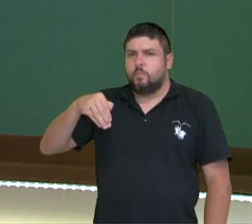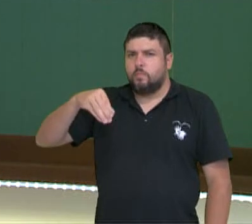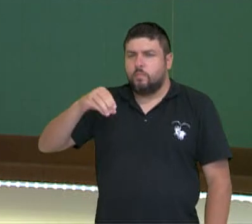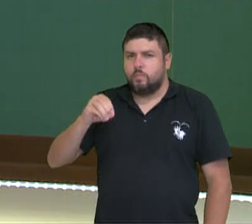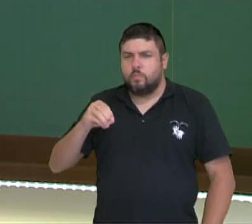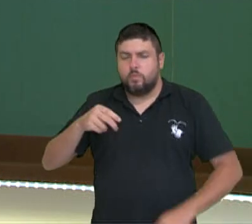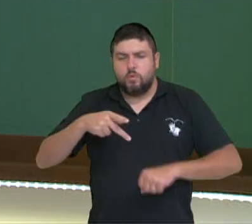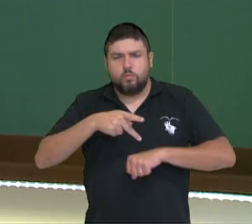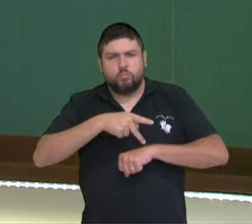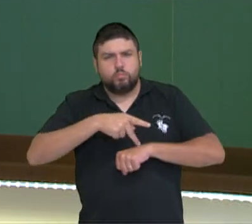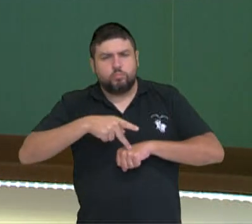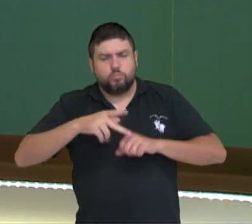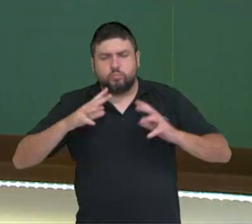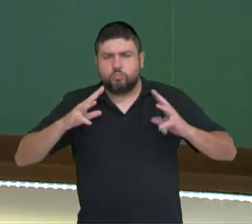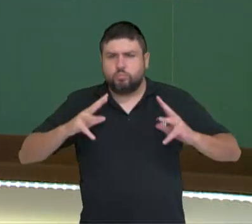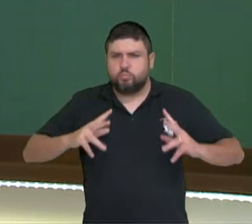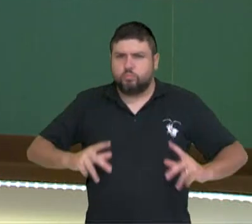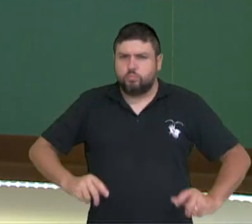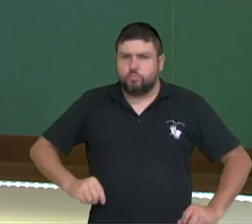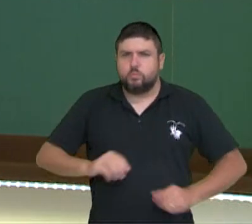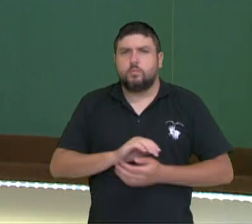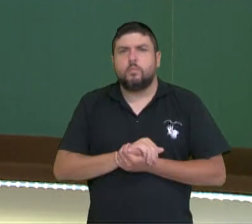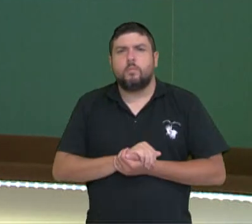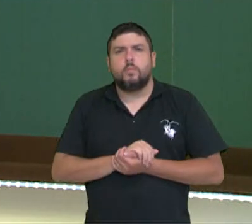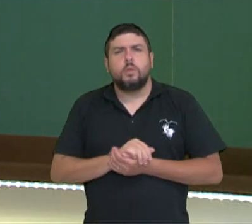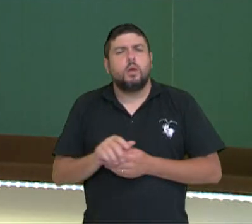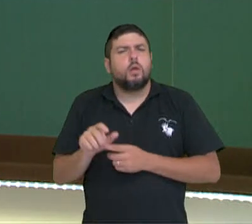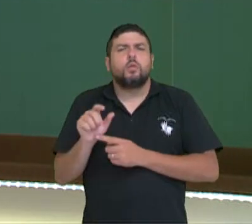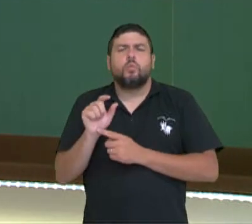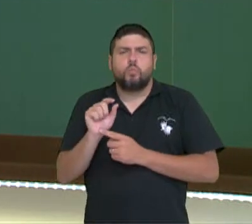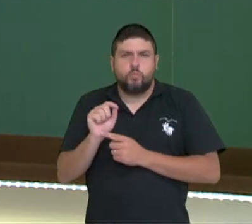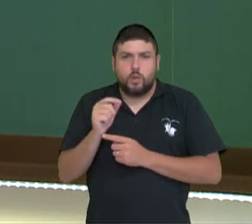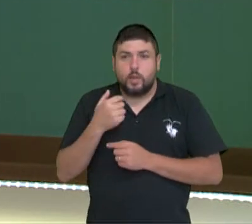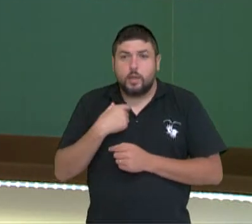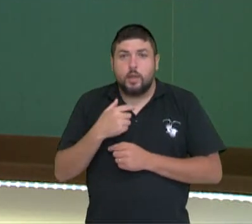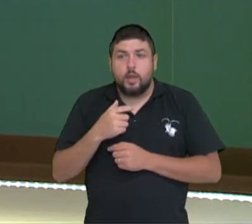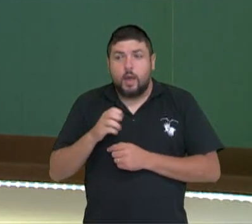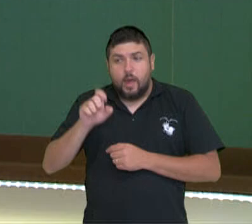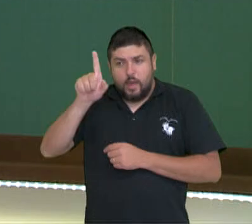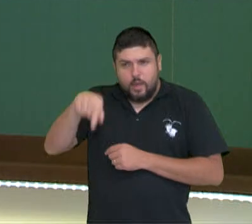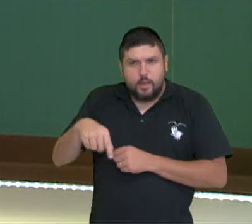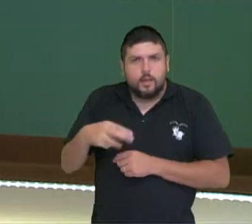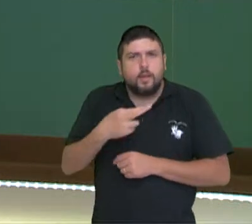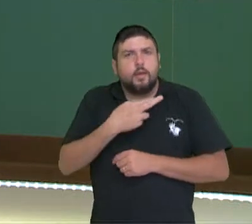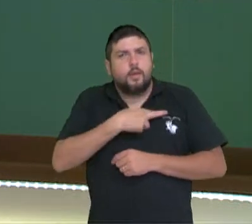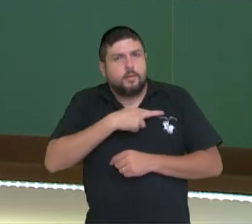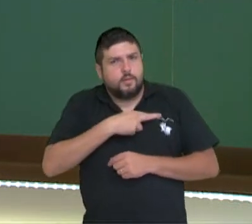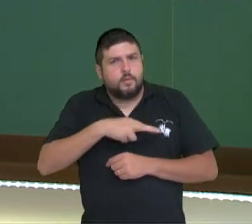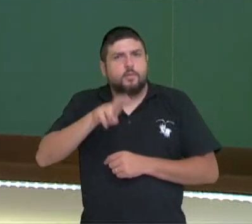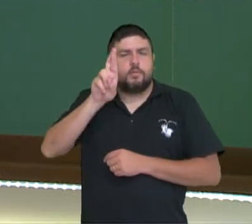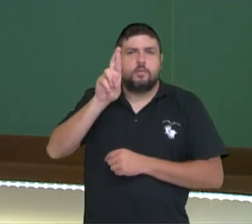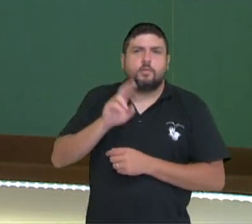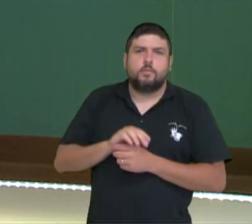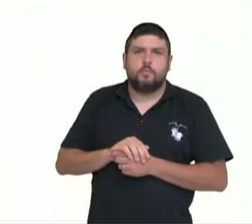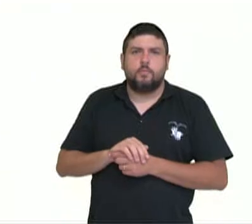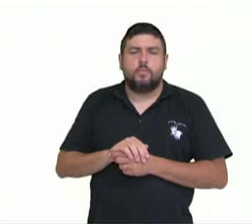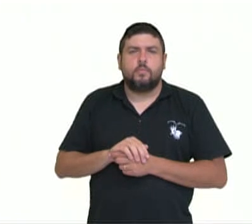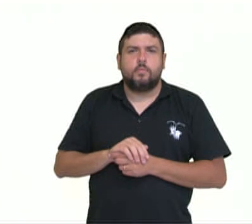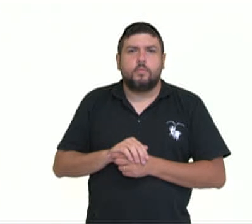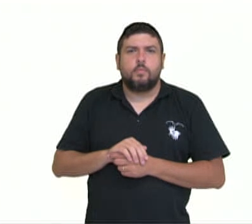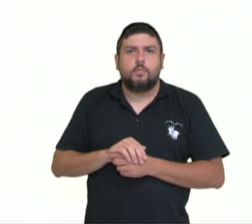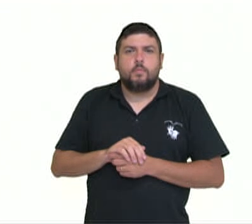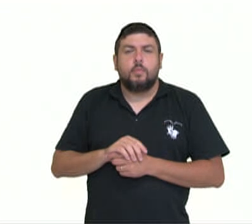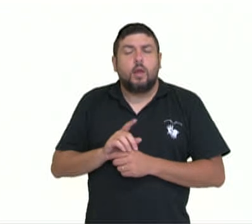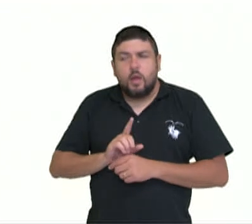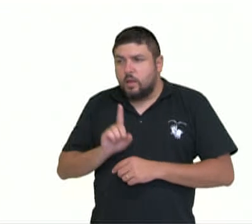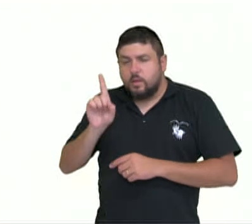crença religiosa vai ser importante para fazer da Inglaterra, então, esse grande pioneiro na Revolução Industrial. Por